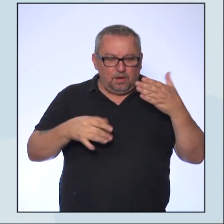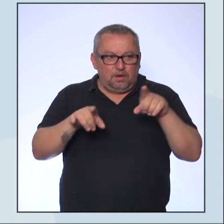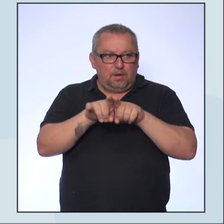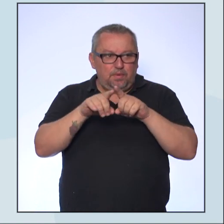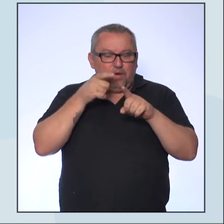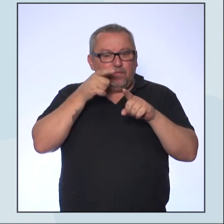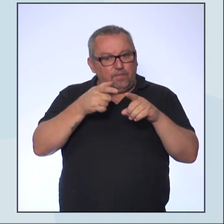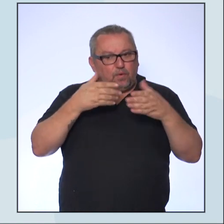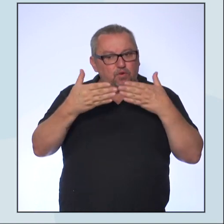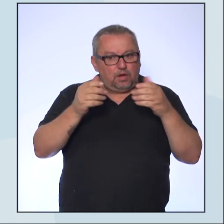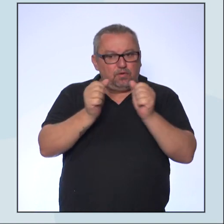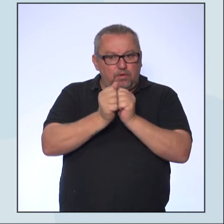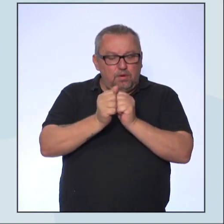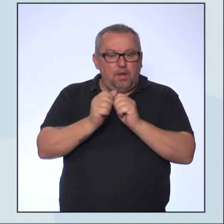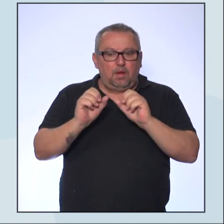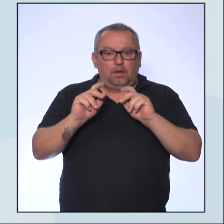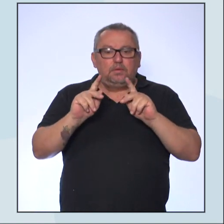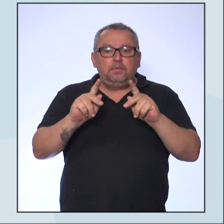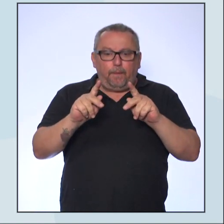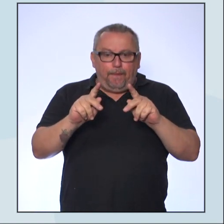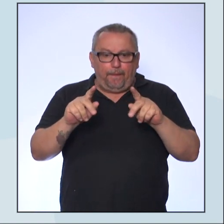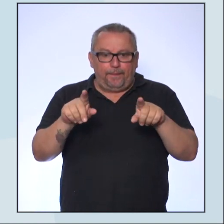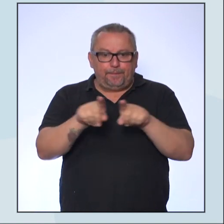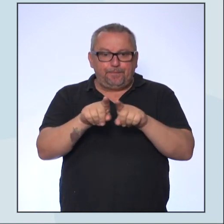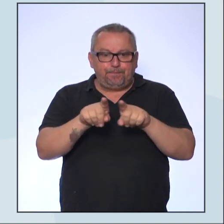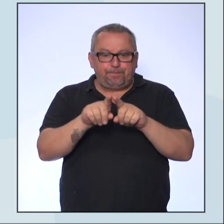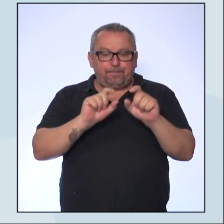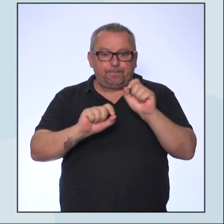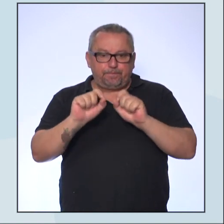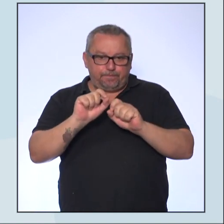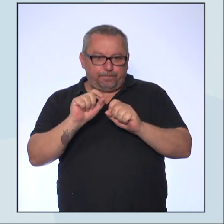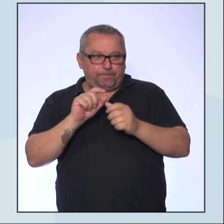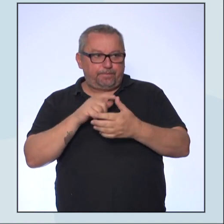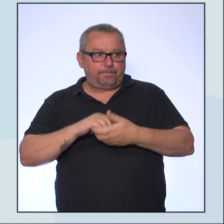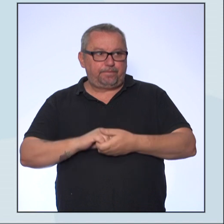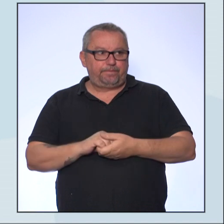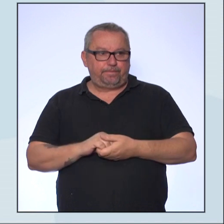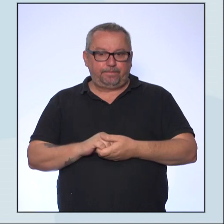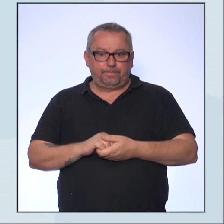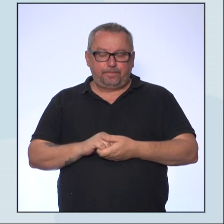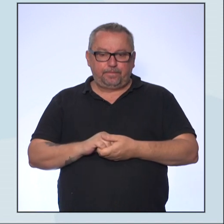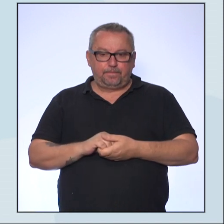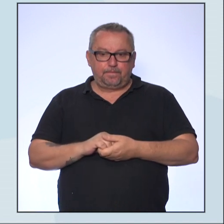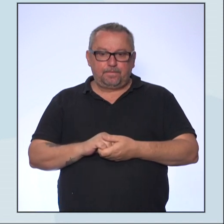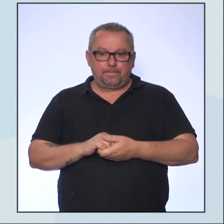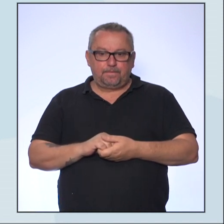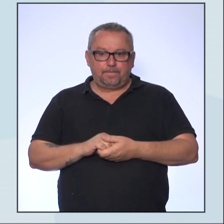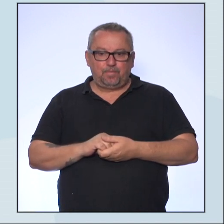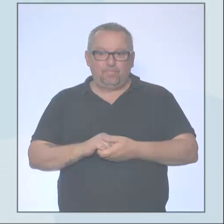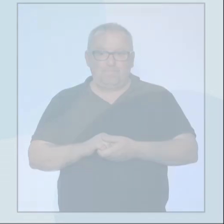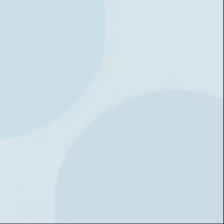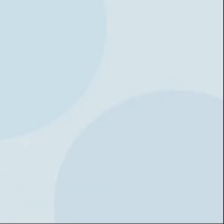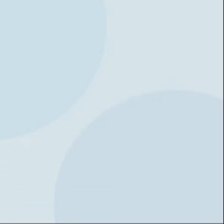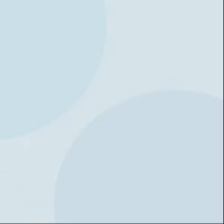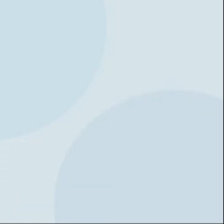o chat aqui com vocês. E isso aí, no retorno, o Rafael fala as respostas de vocês, tá bom? 3 minutinhos.